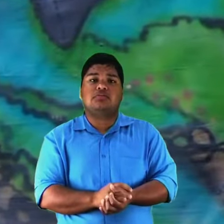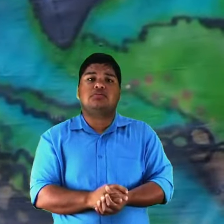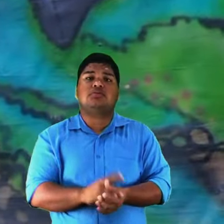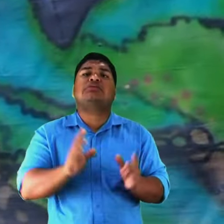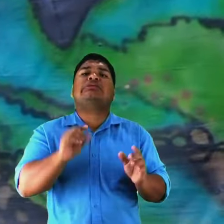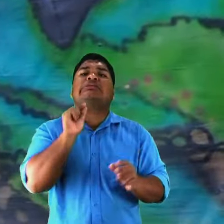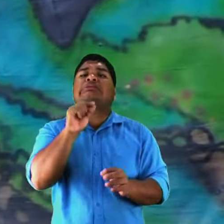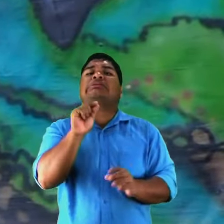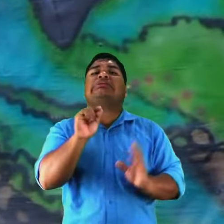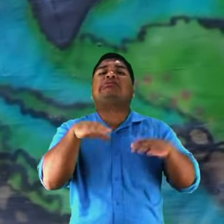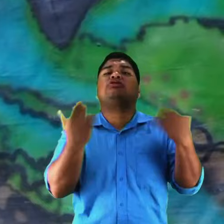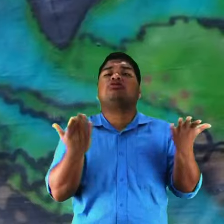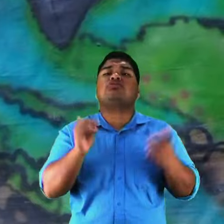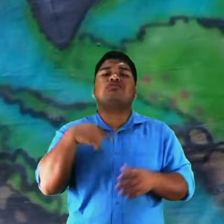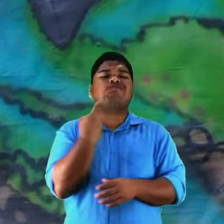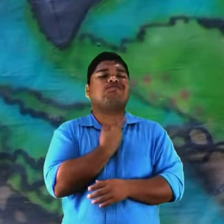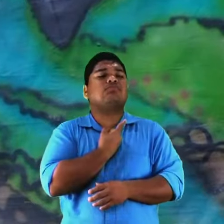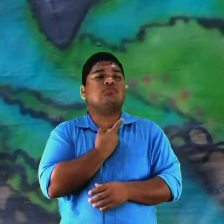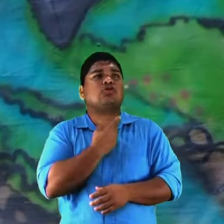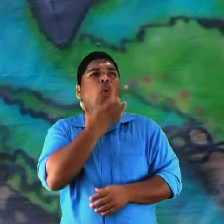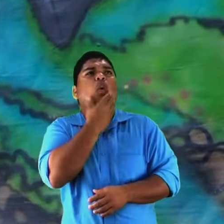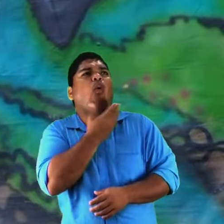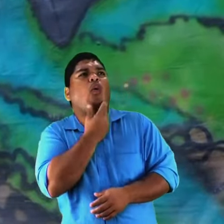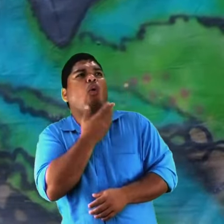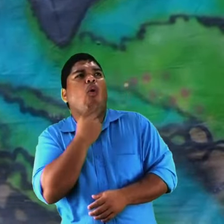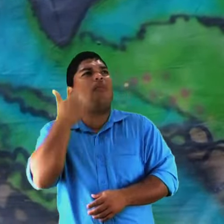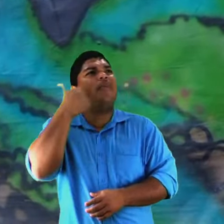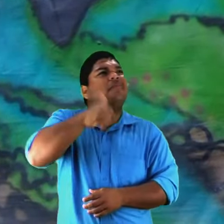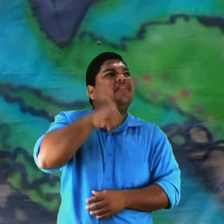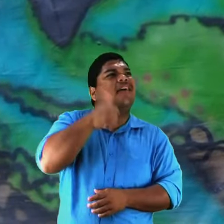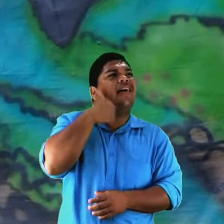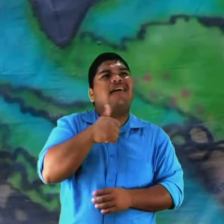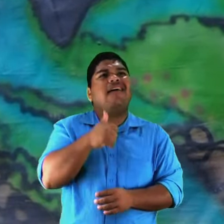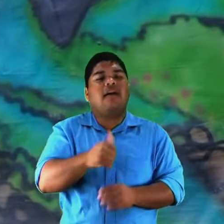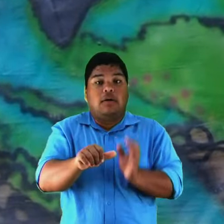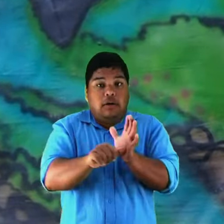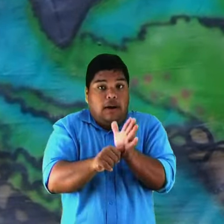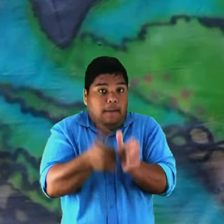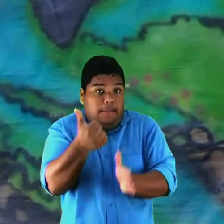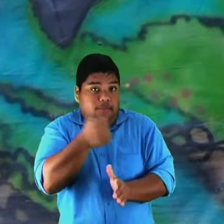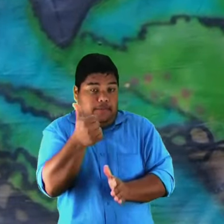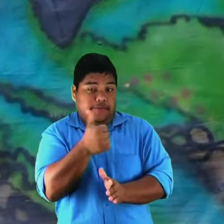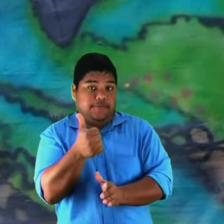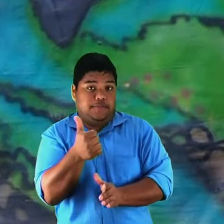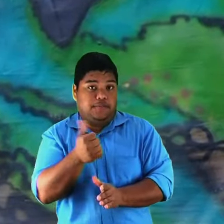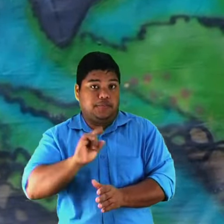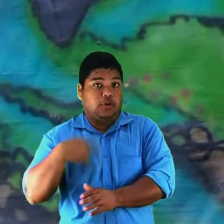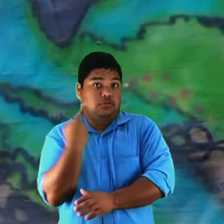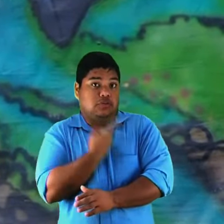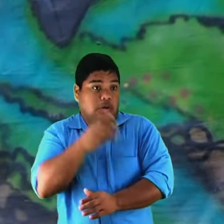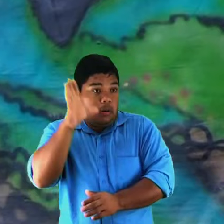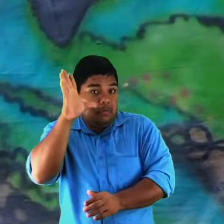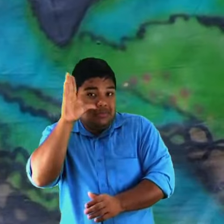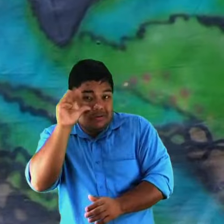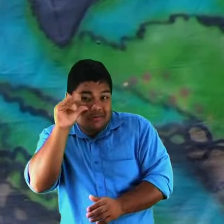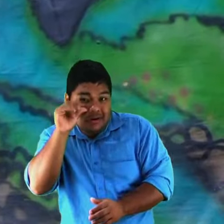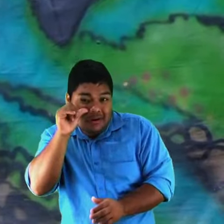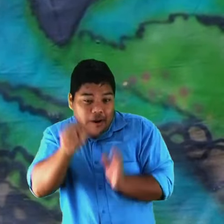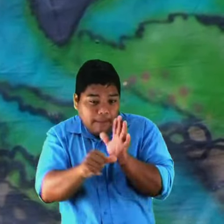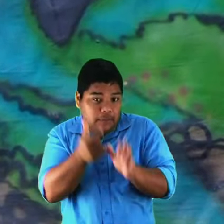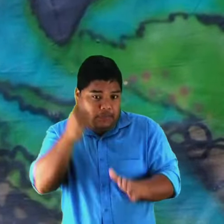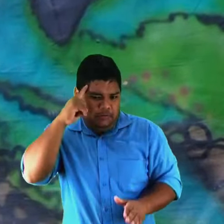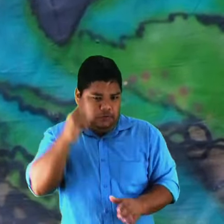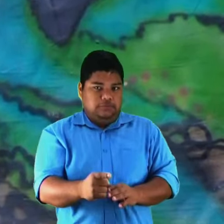homens e mulheres. E a primeira, nós vamos observar a primeira afirmação com